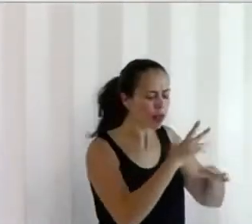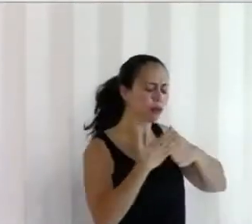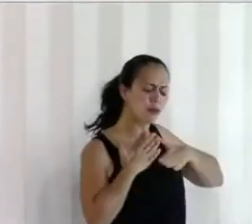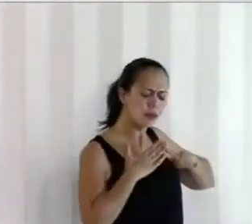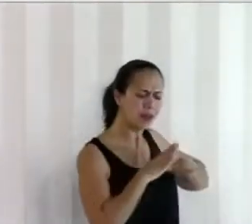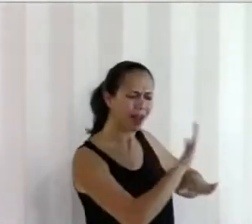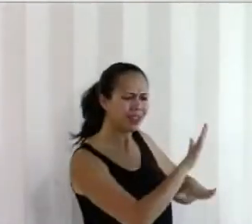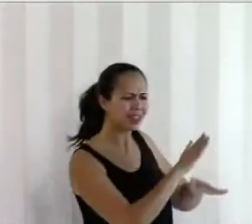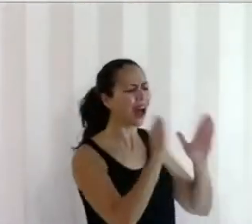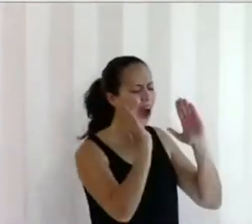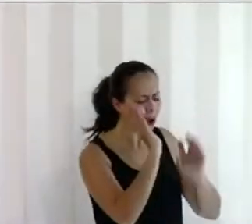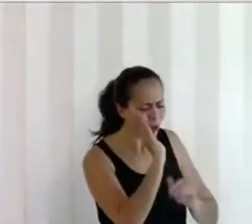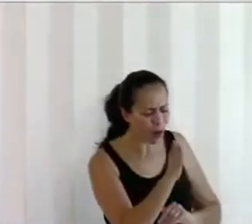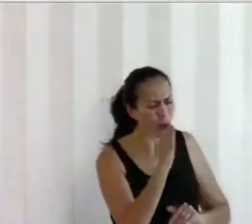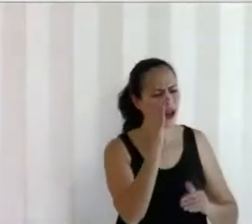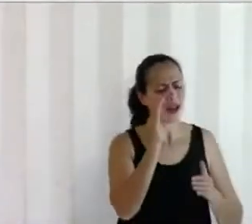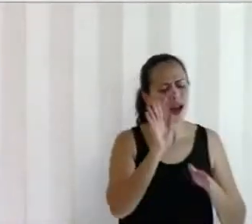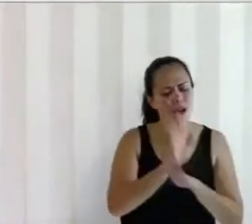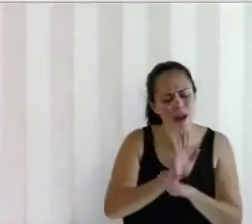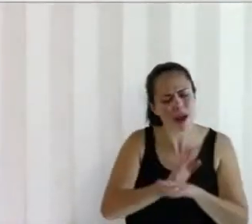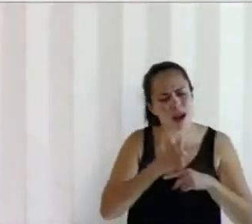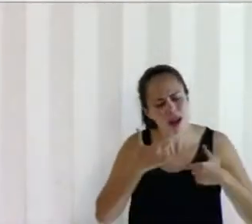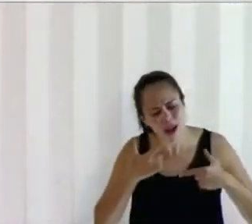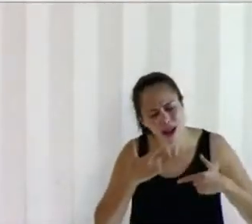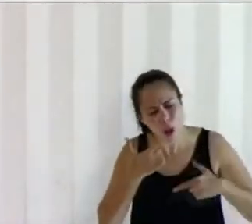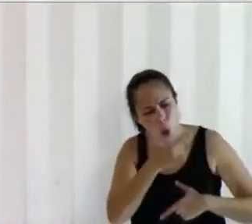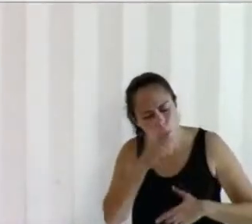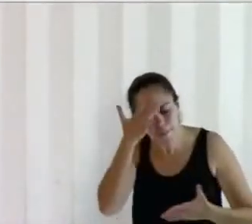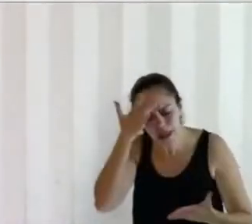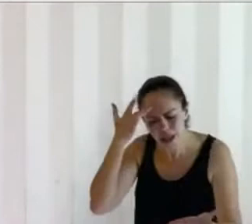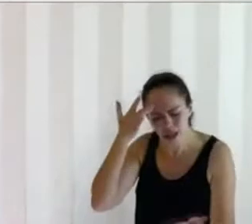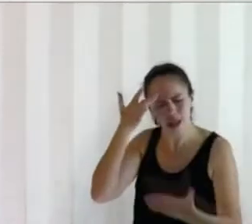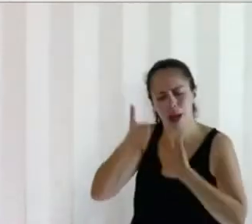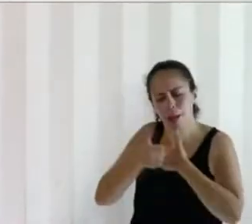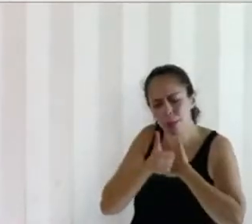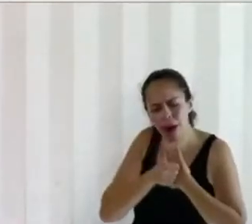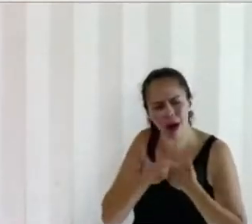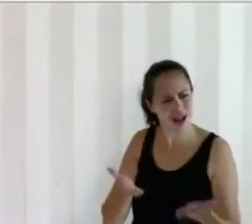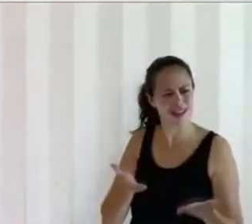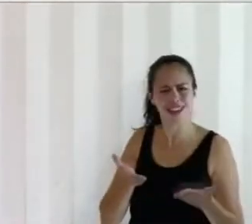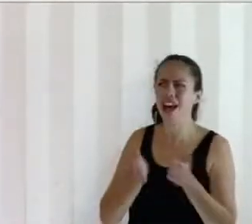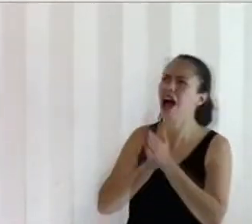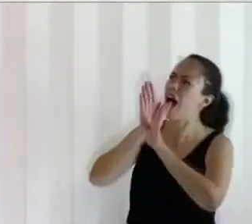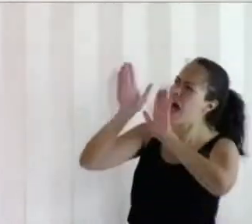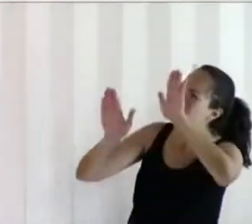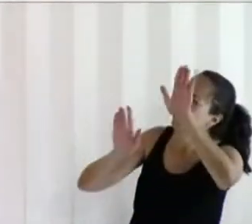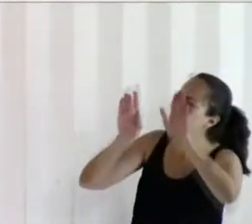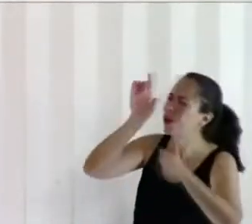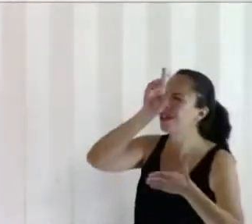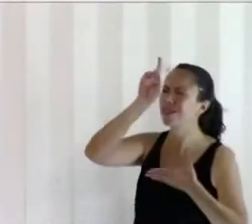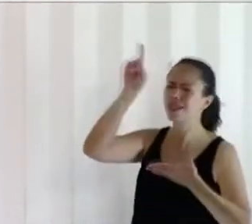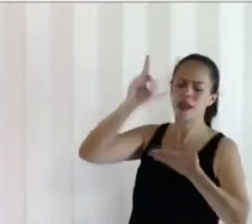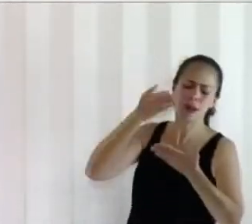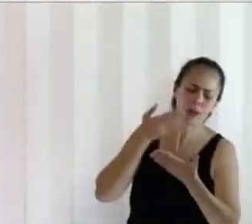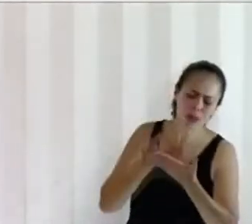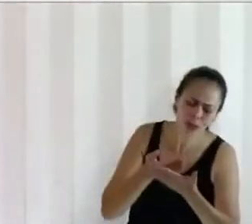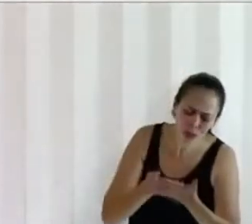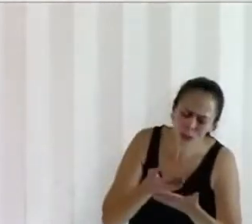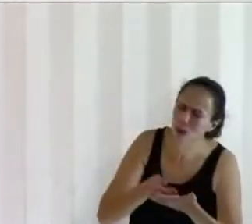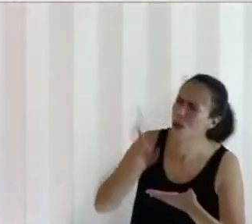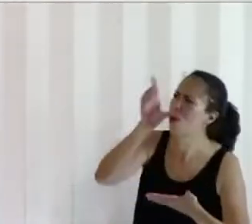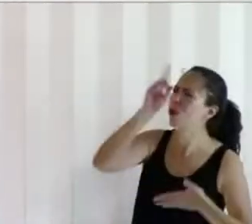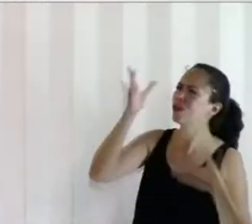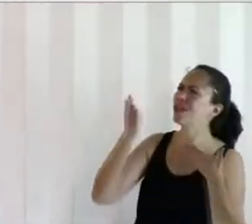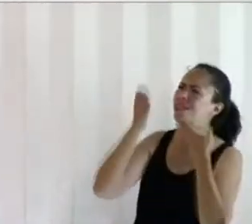isso que ele pode dizer, eu não revogo a lei. Agora, estas coisas ele revogava e